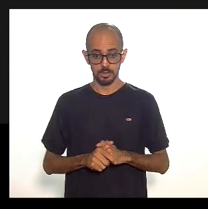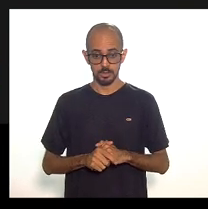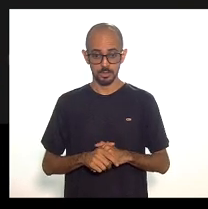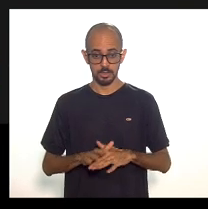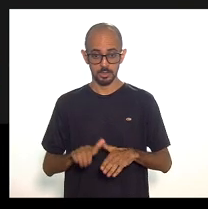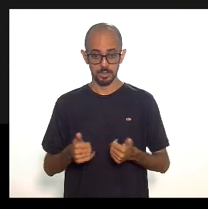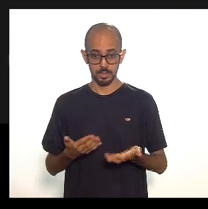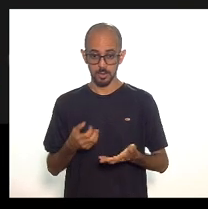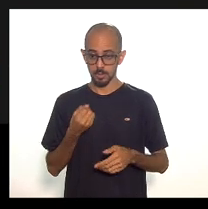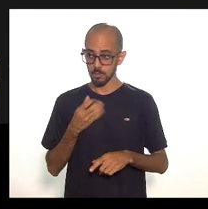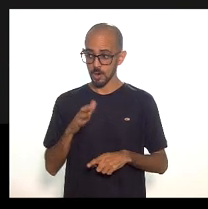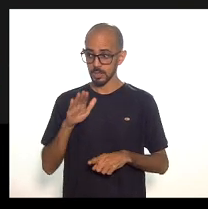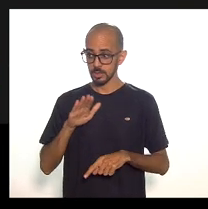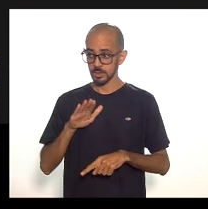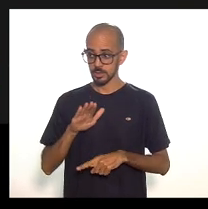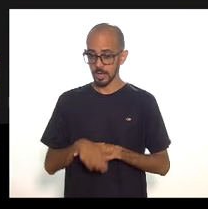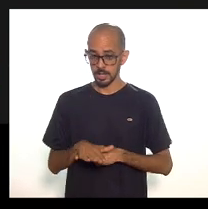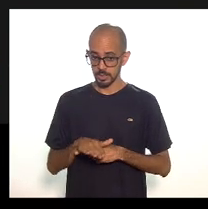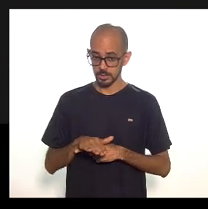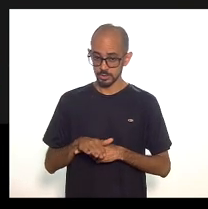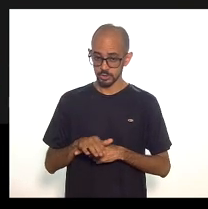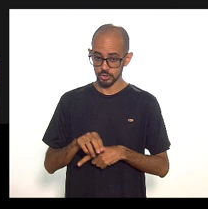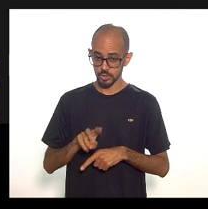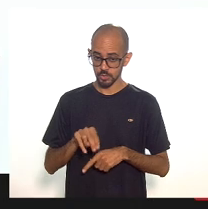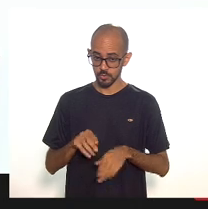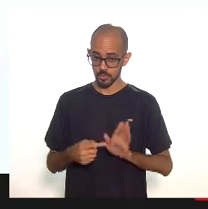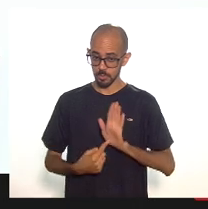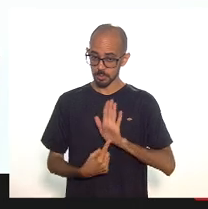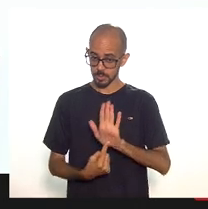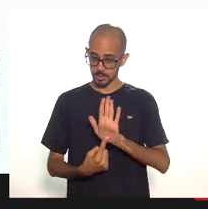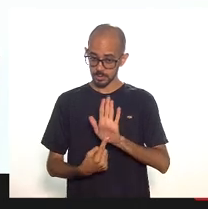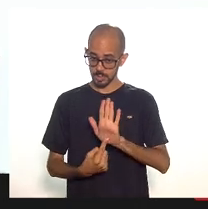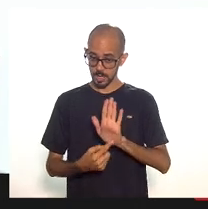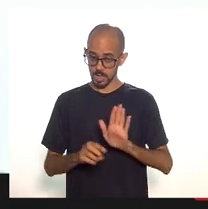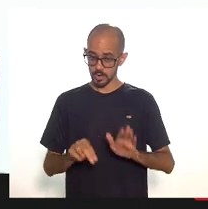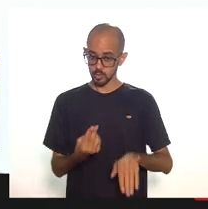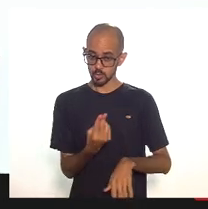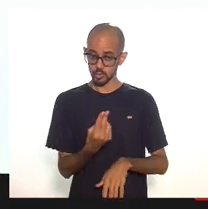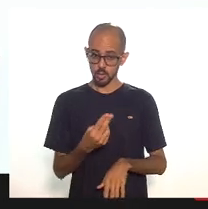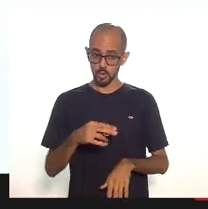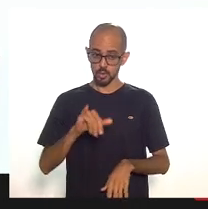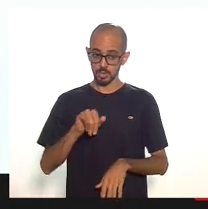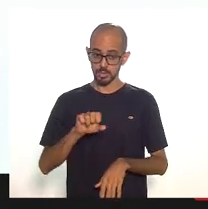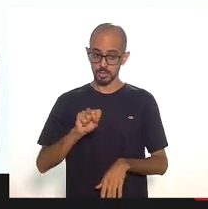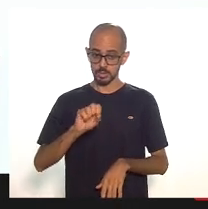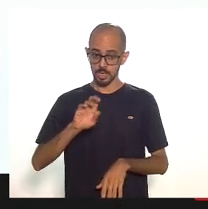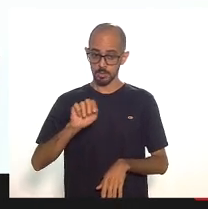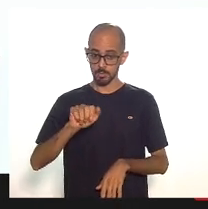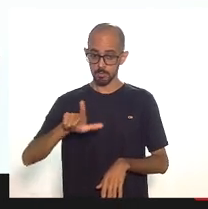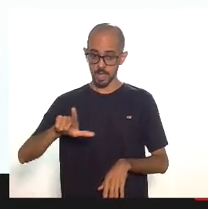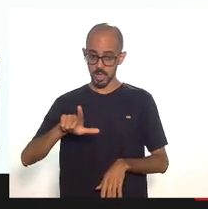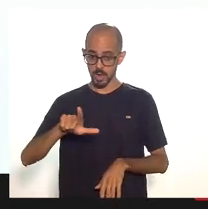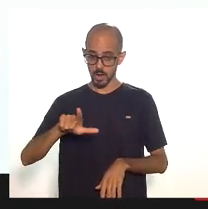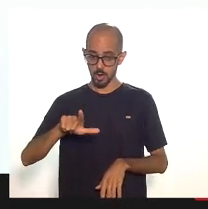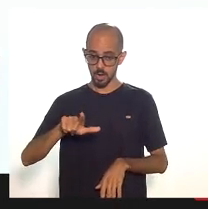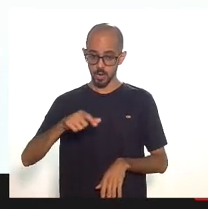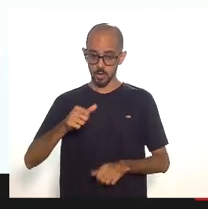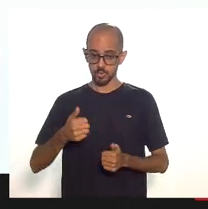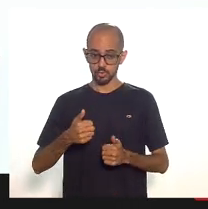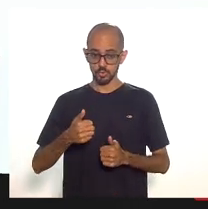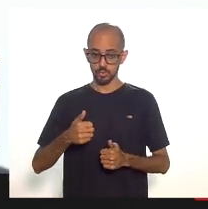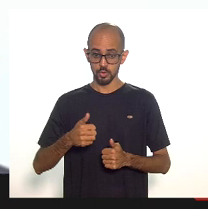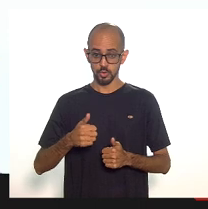Boa tarde, vou me apresentar, eu sou Isabel Fonseca, defensora pública em atuação na Coordenação de Saúde e Tutela